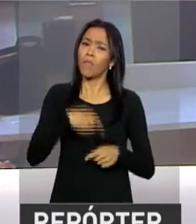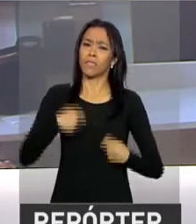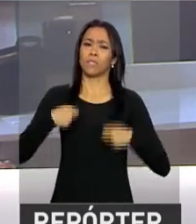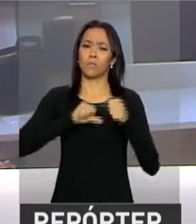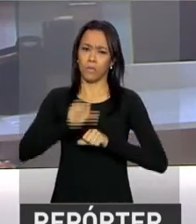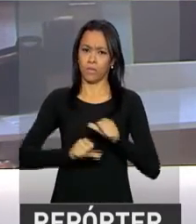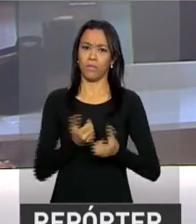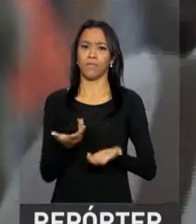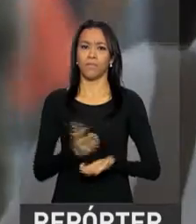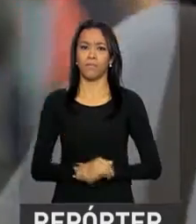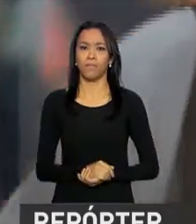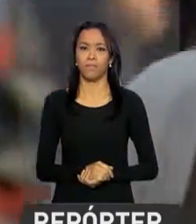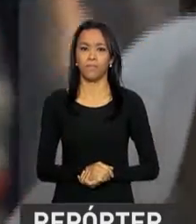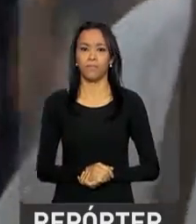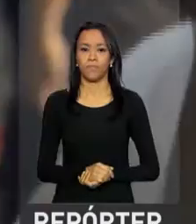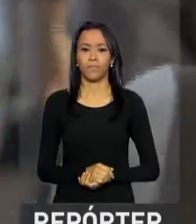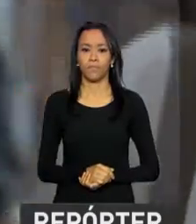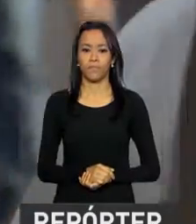mudar